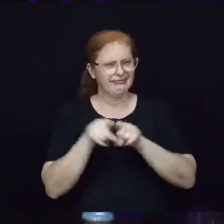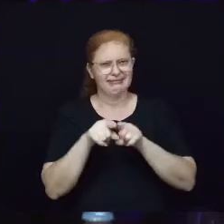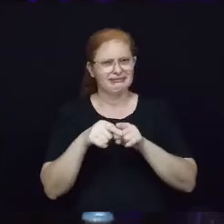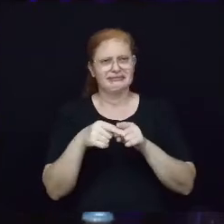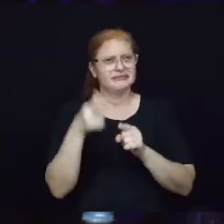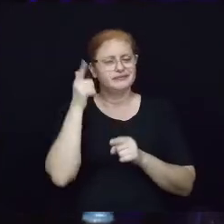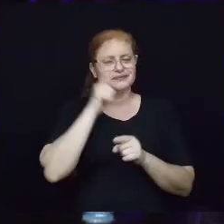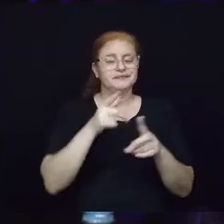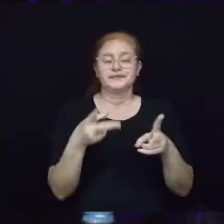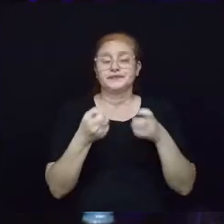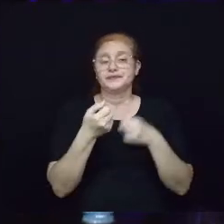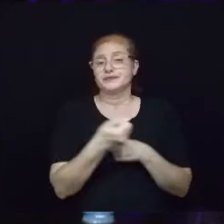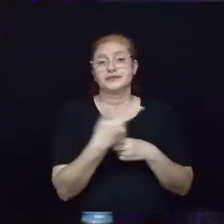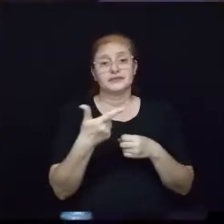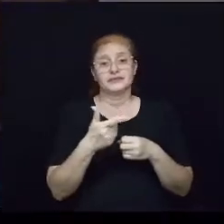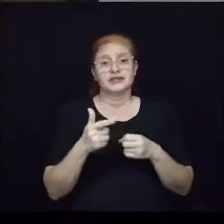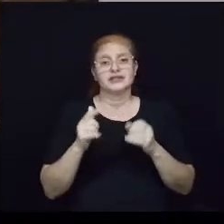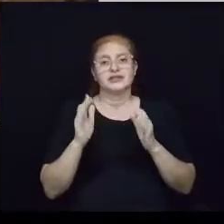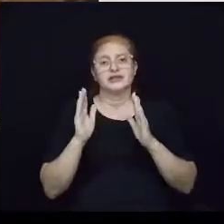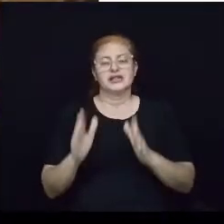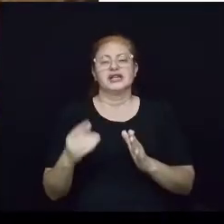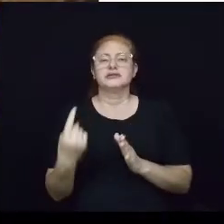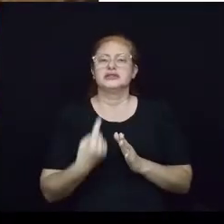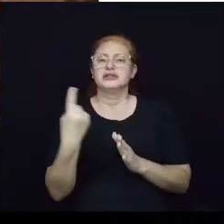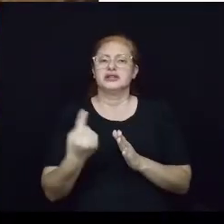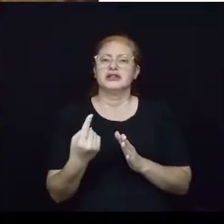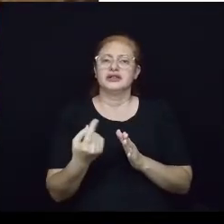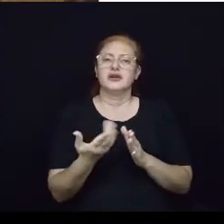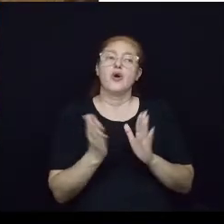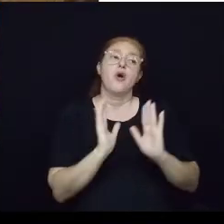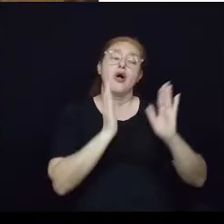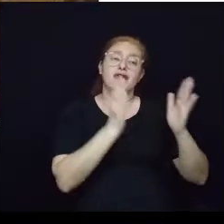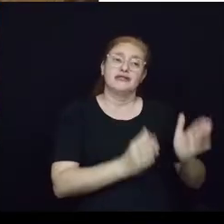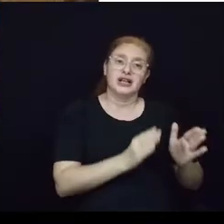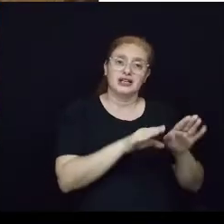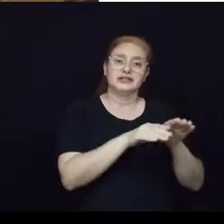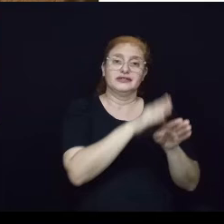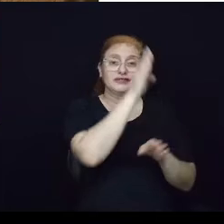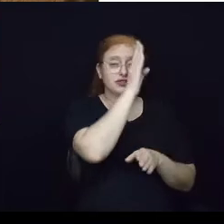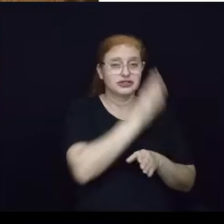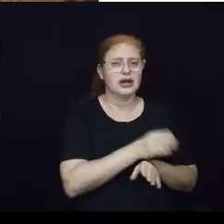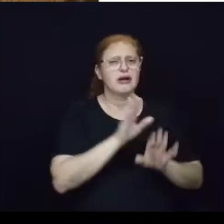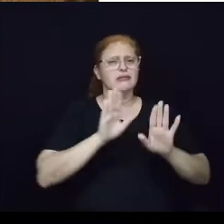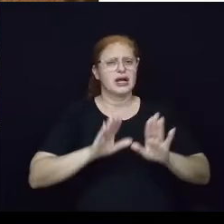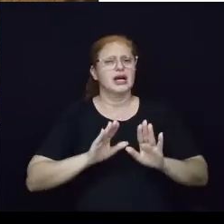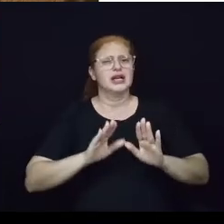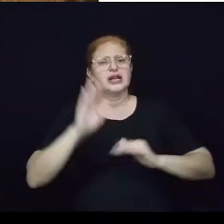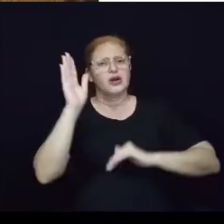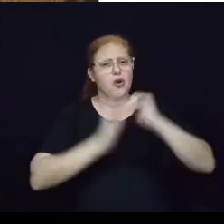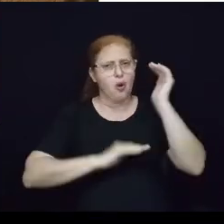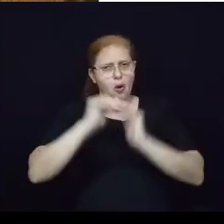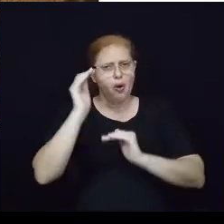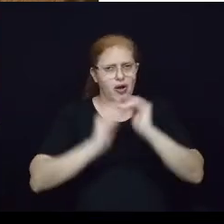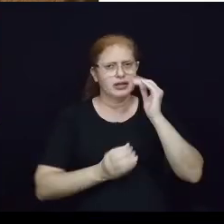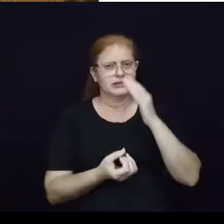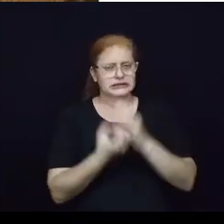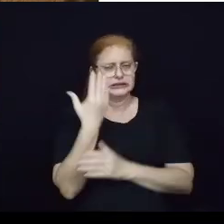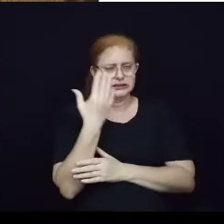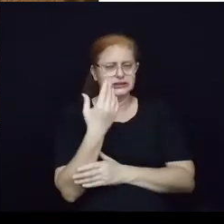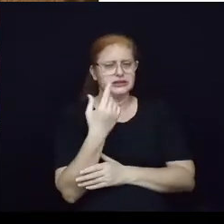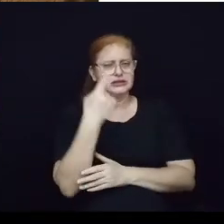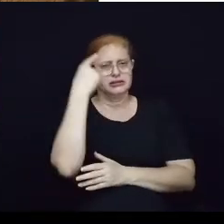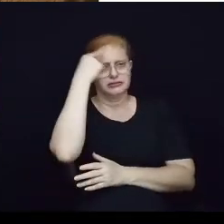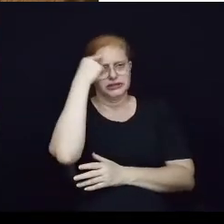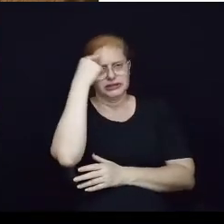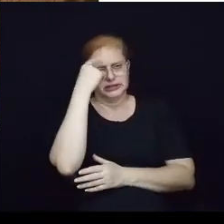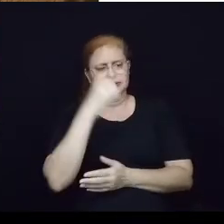consigo perceber exatamente qual lado é o espiralado nem qual lado é o vertical, mas na construção, na concepção, foi isso que